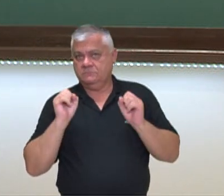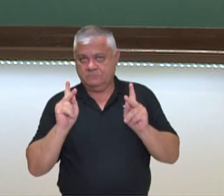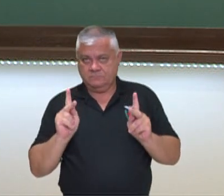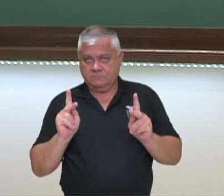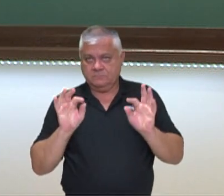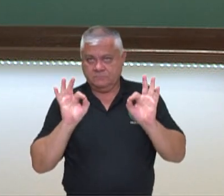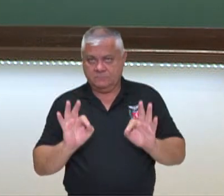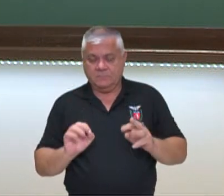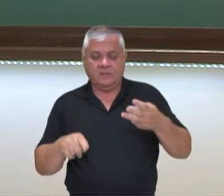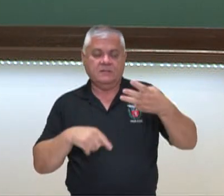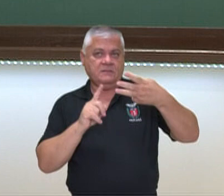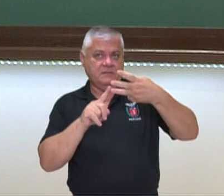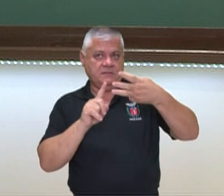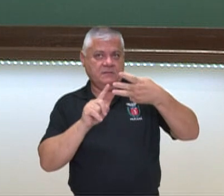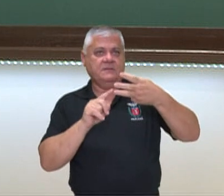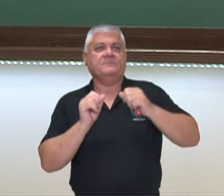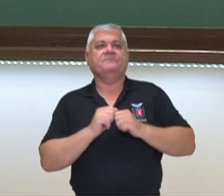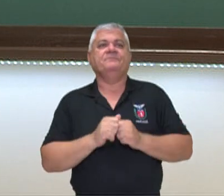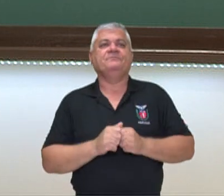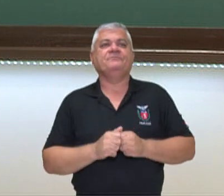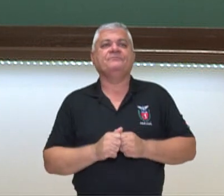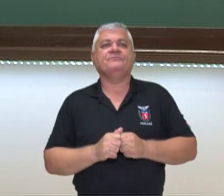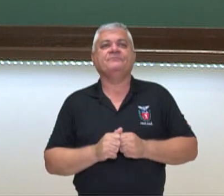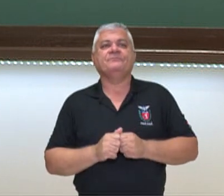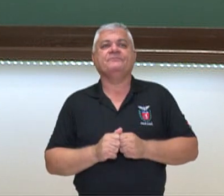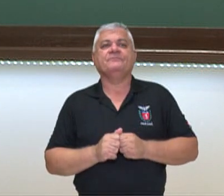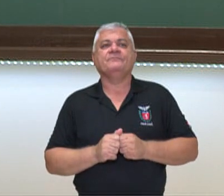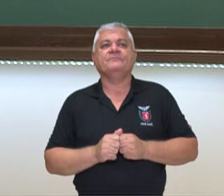Sempre terceira pessoa, certo?